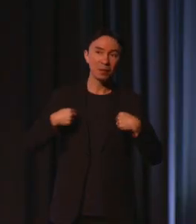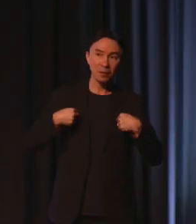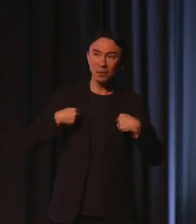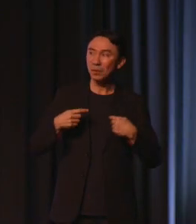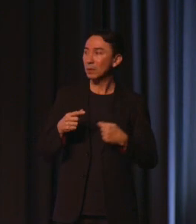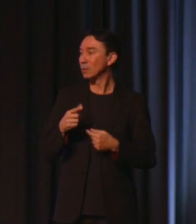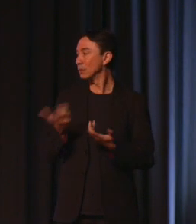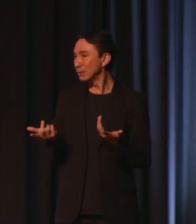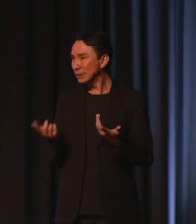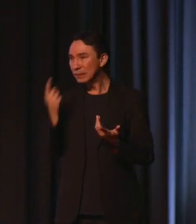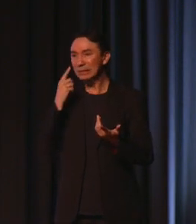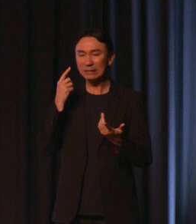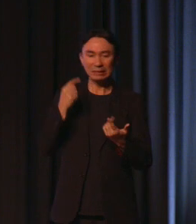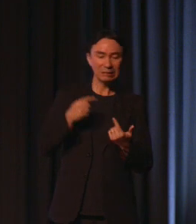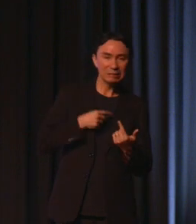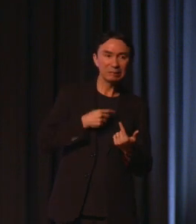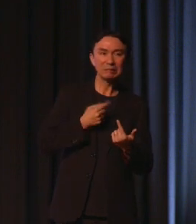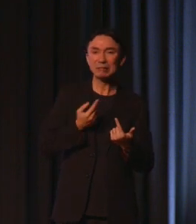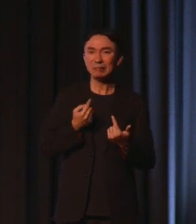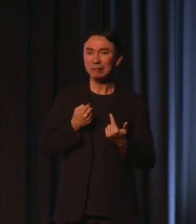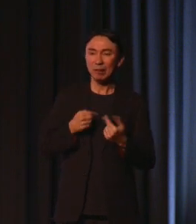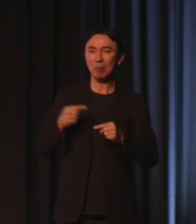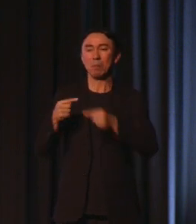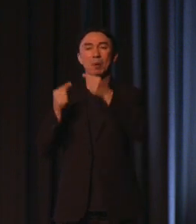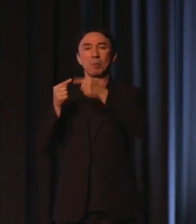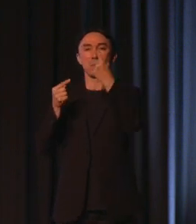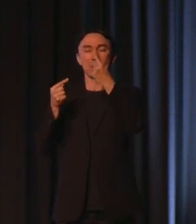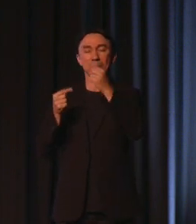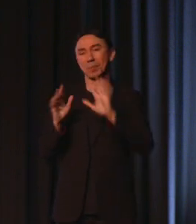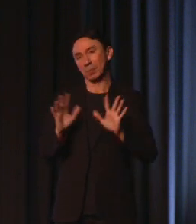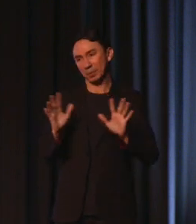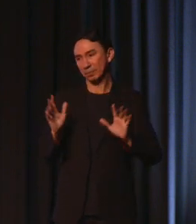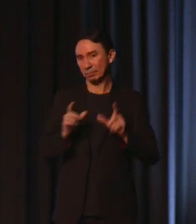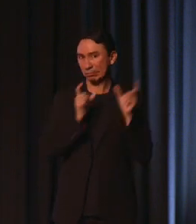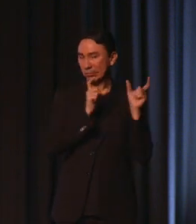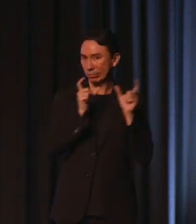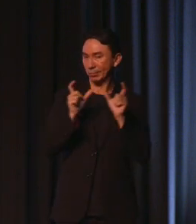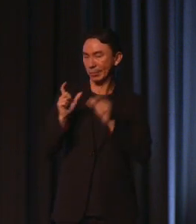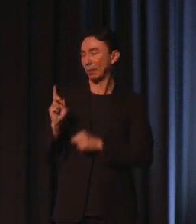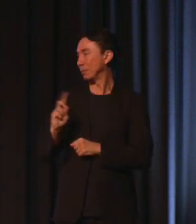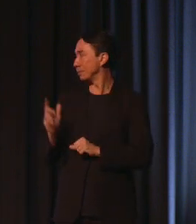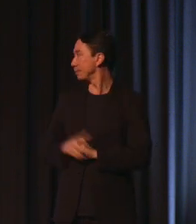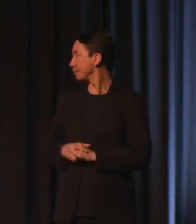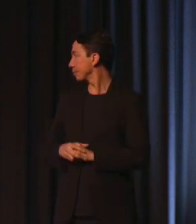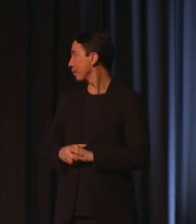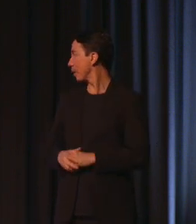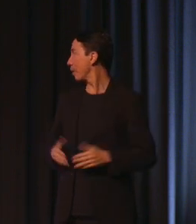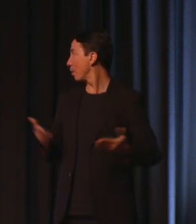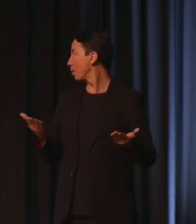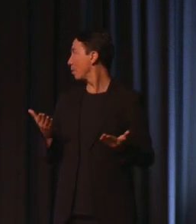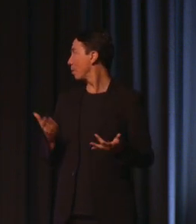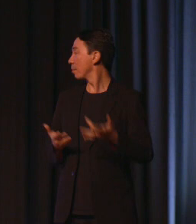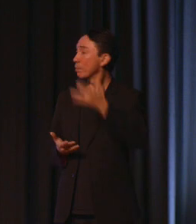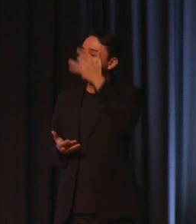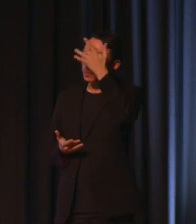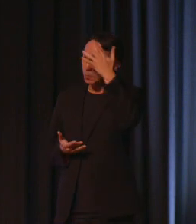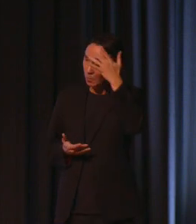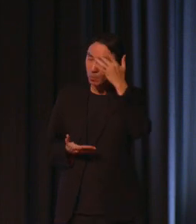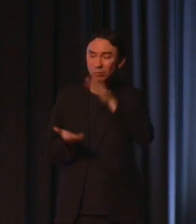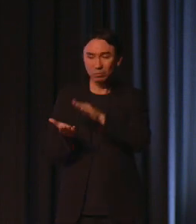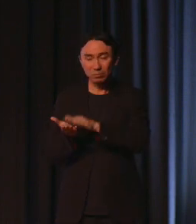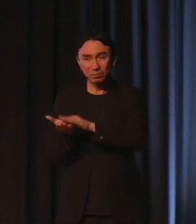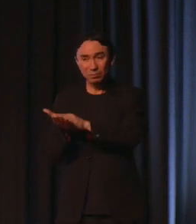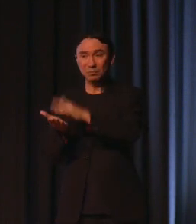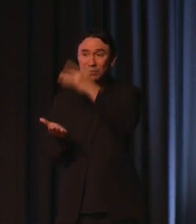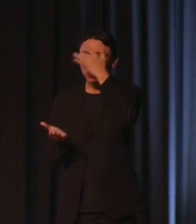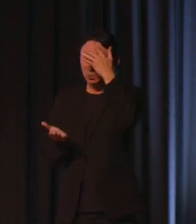interesses. Aqui eu quero fazer uma homenagem a duas pessoas portadoras de hemofilia